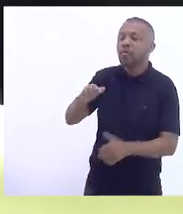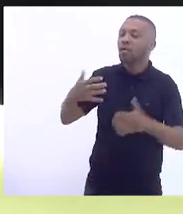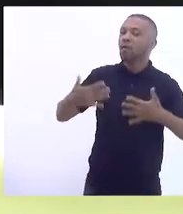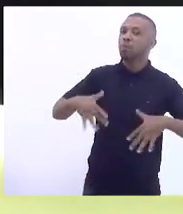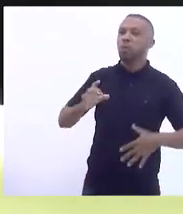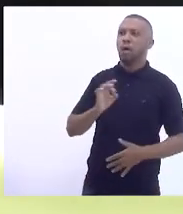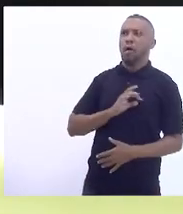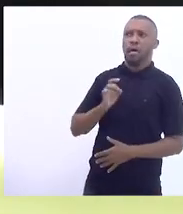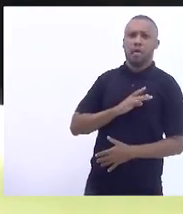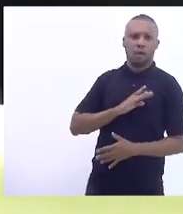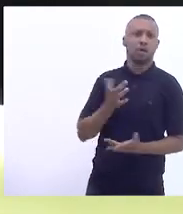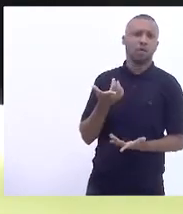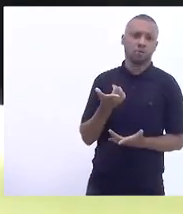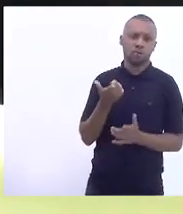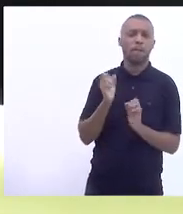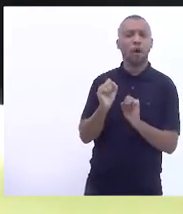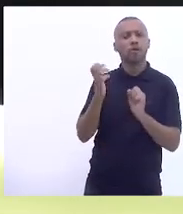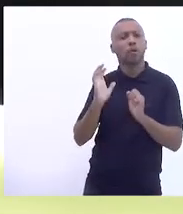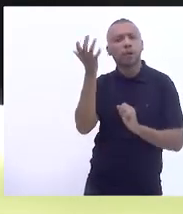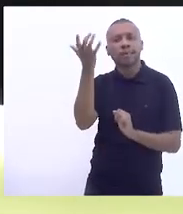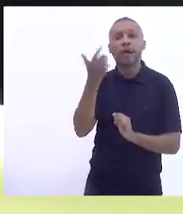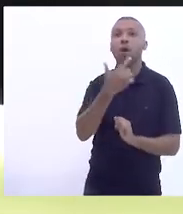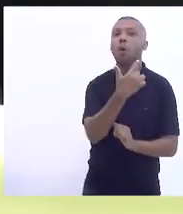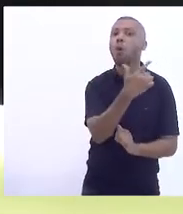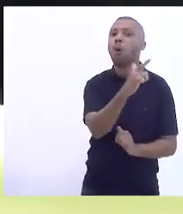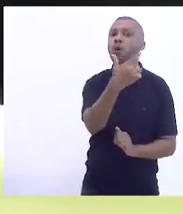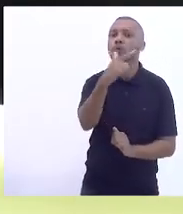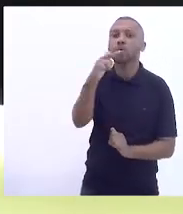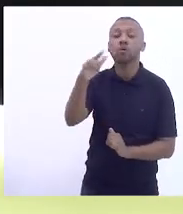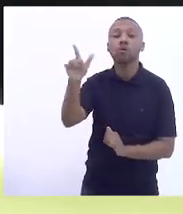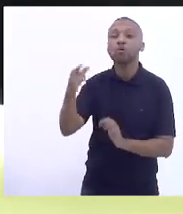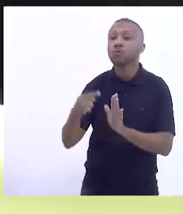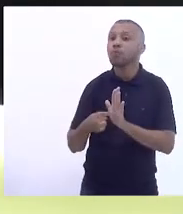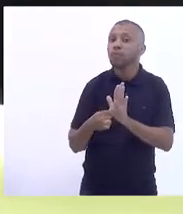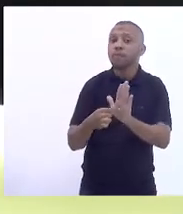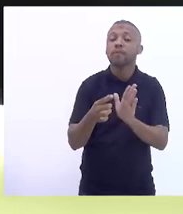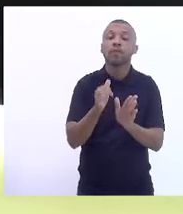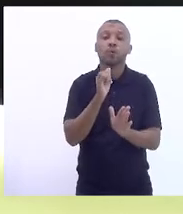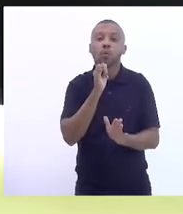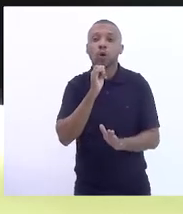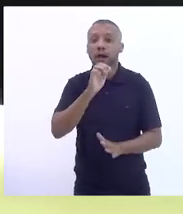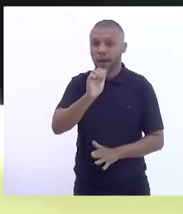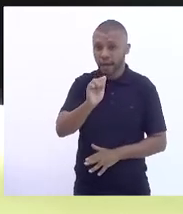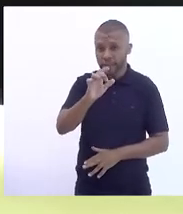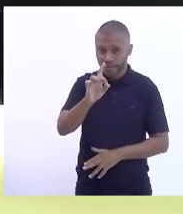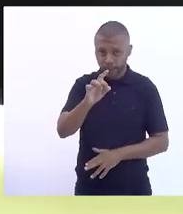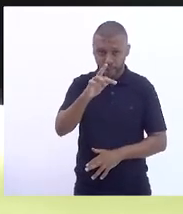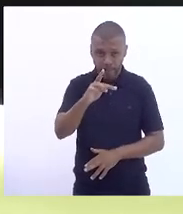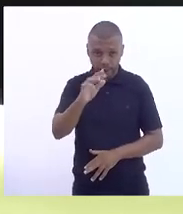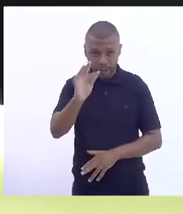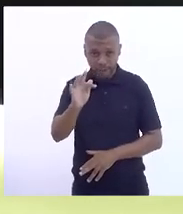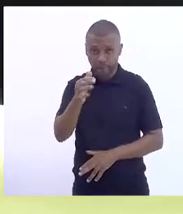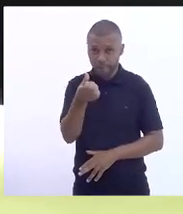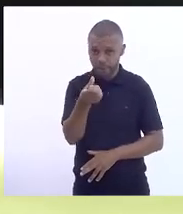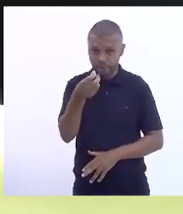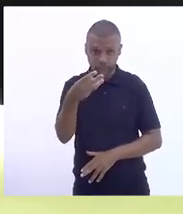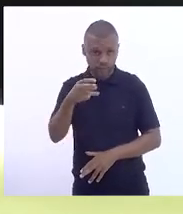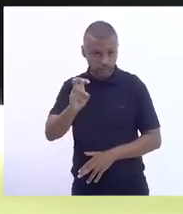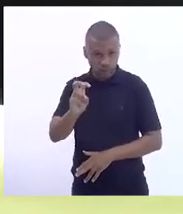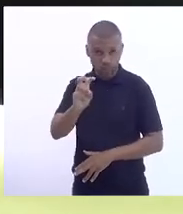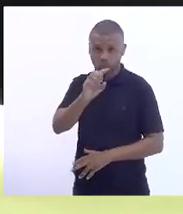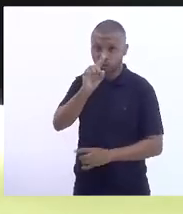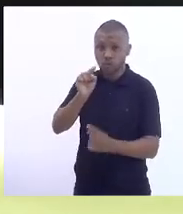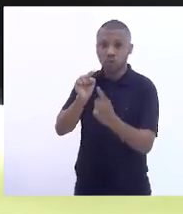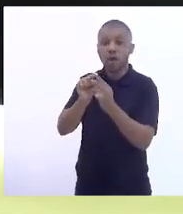que outras ações aconteçam na a despeito da adpf 635 Essa é